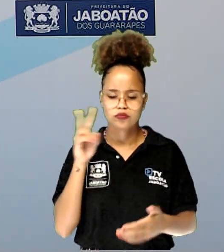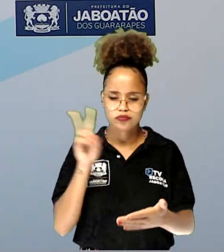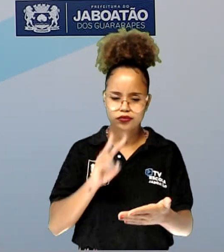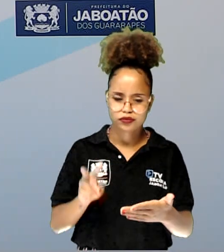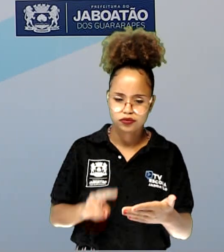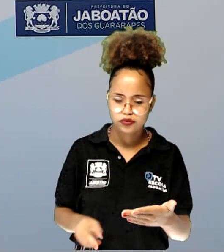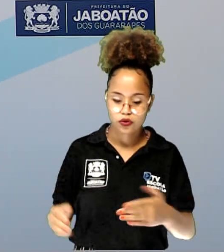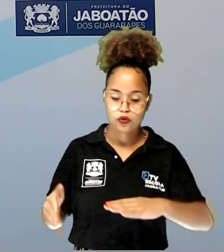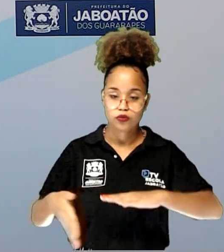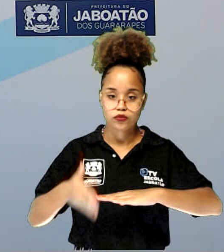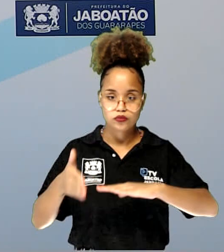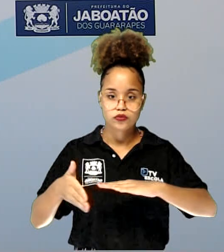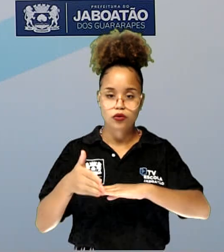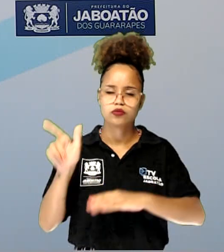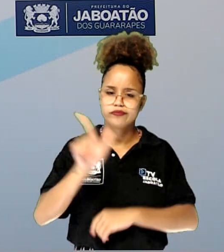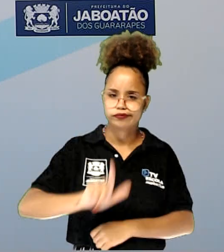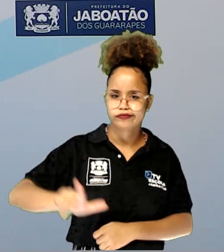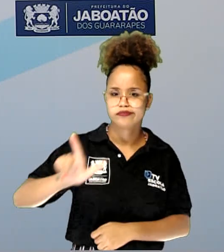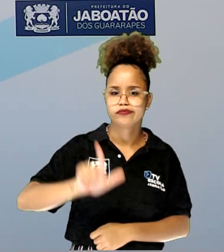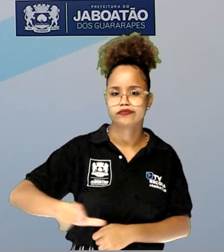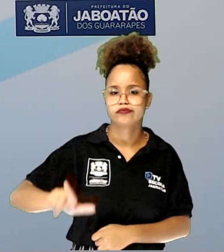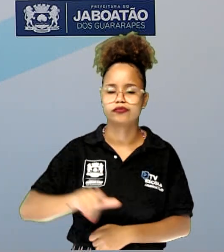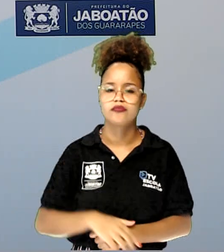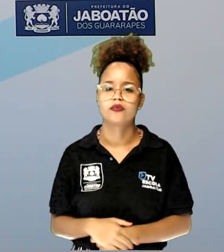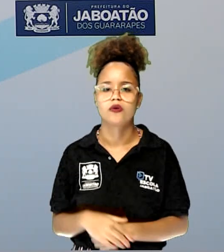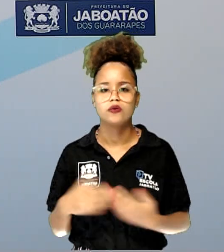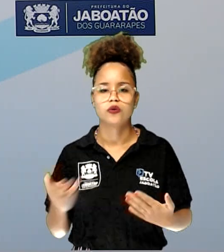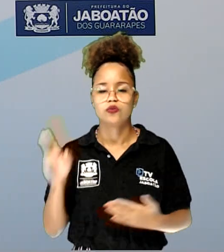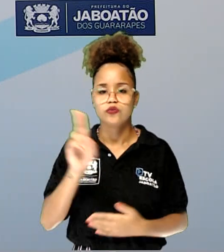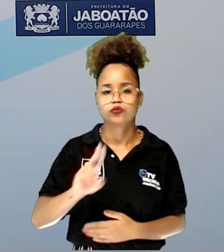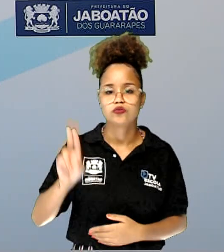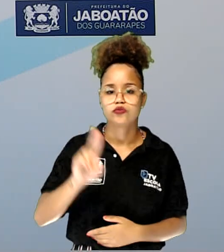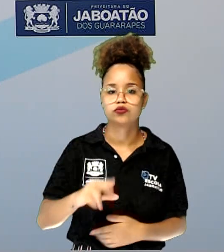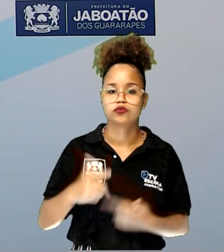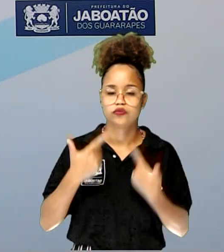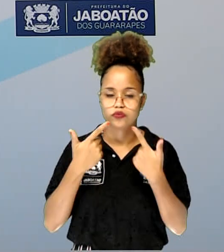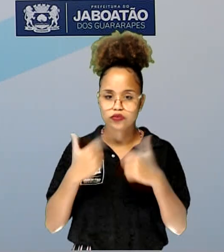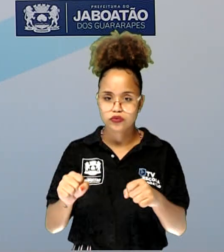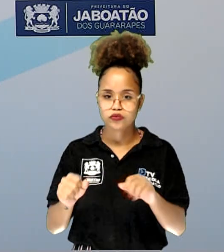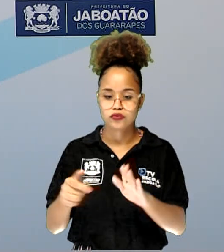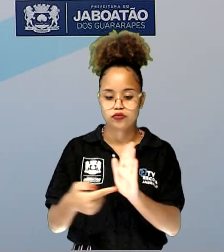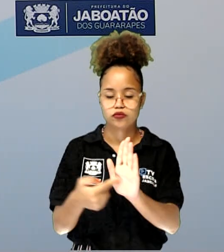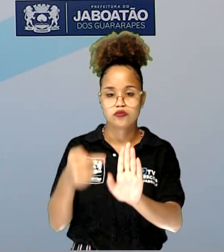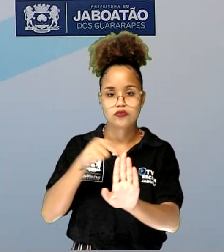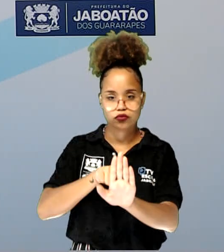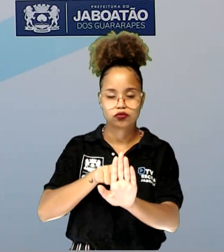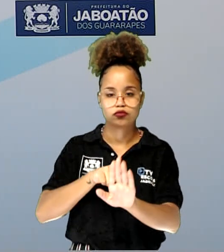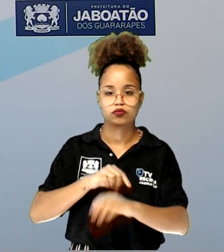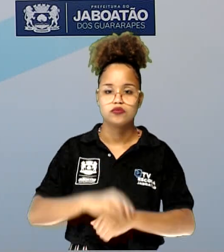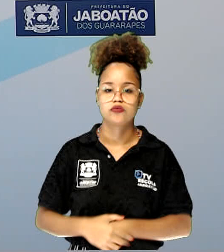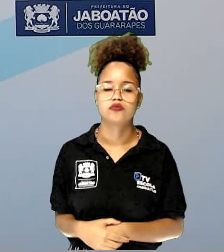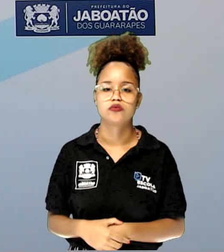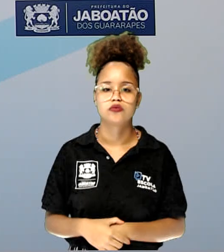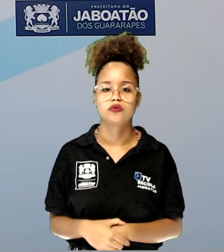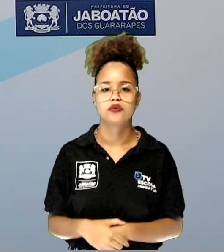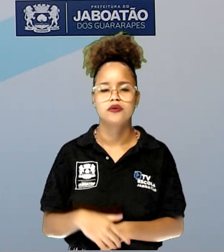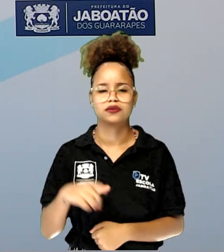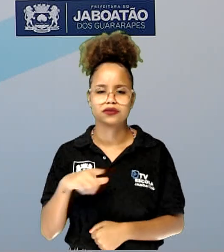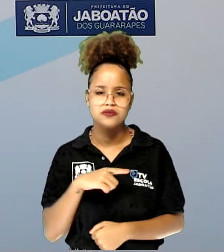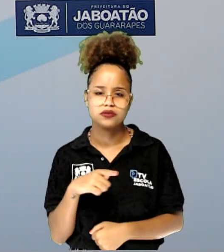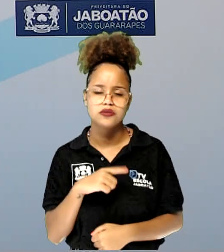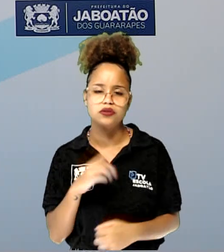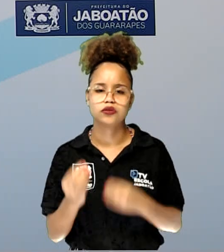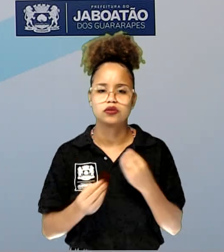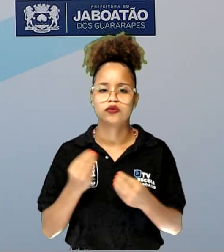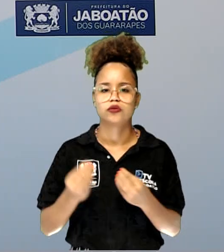olhar literário, ou seja, o uso de figuras de linguagem. Perceba que ele deu uma reforçada, né? A questão de